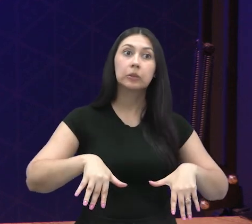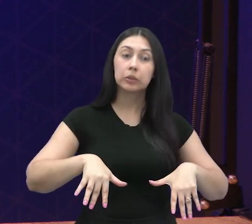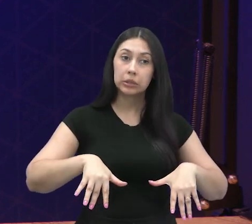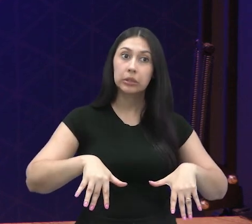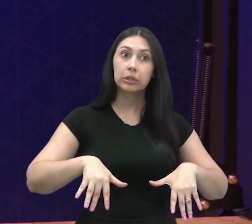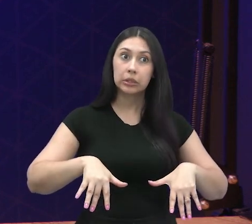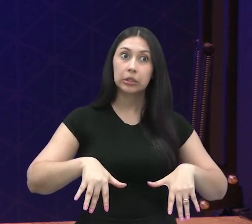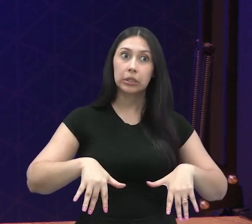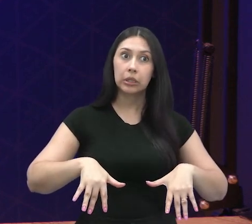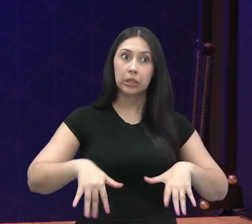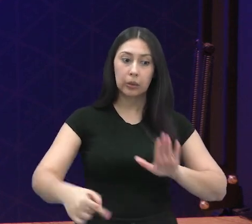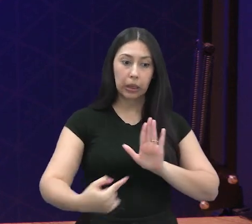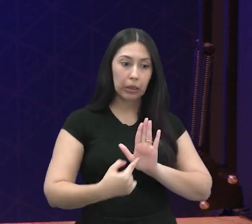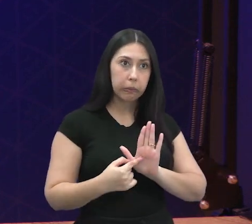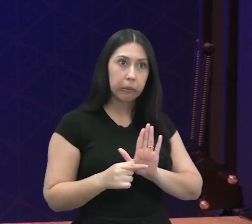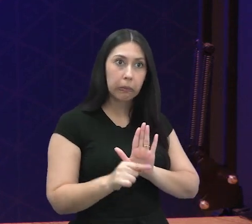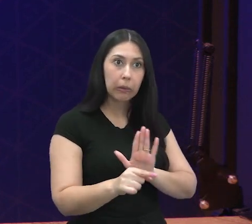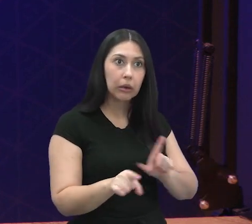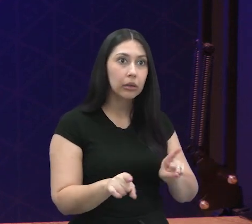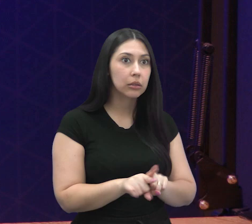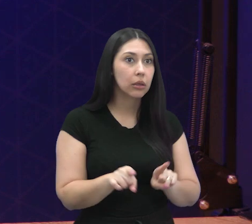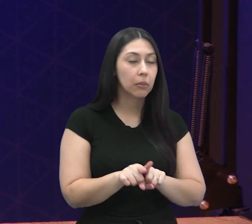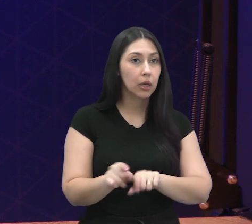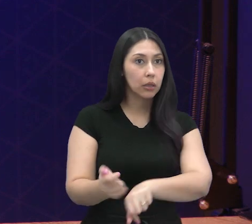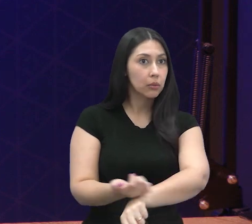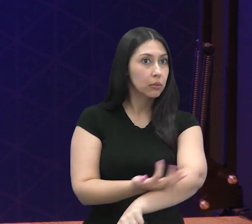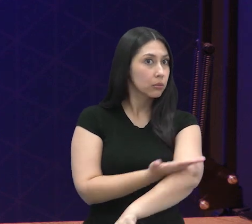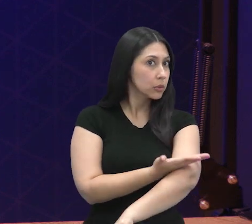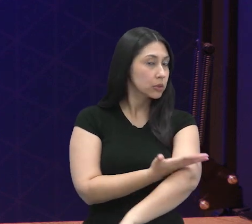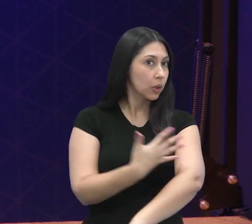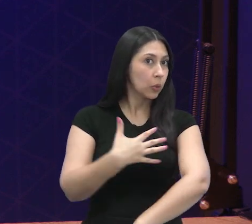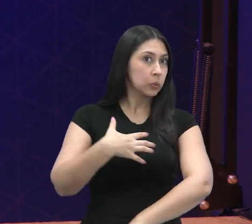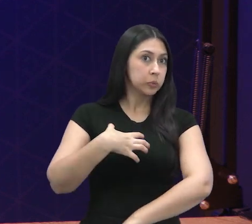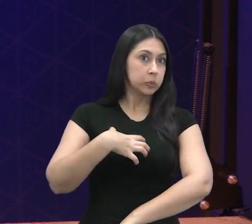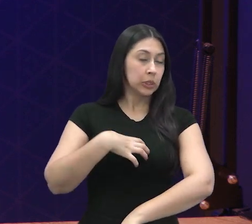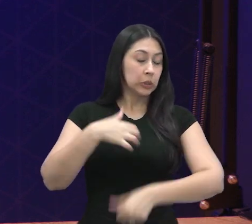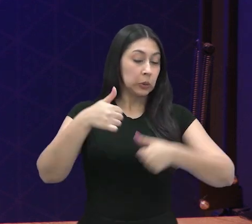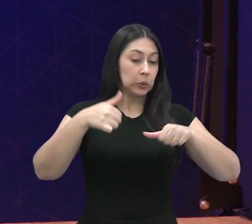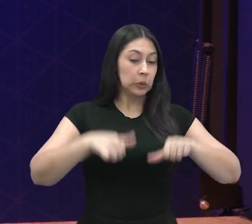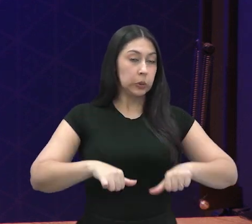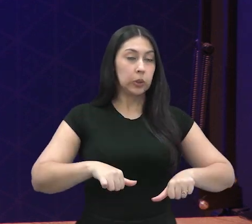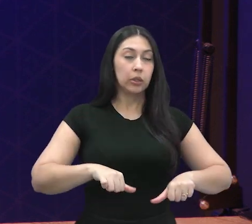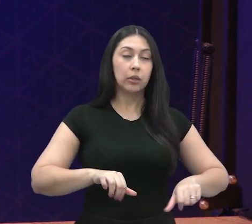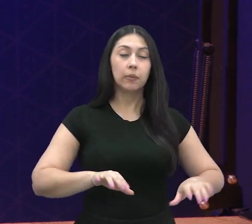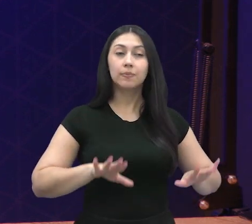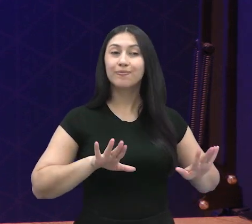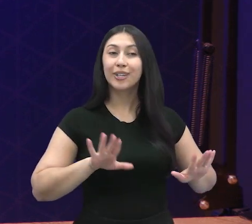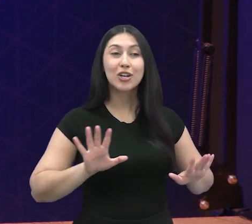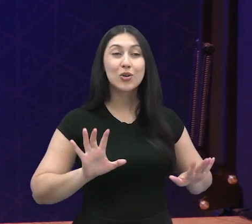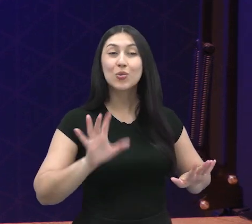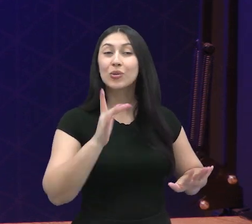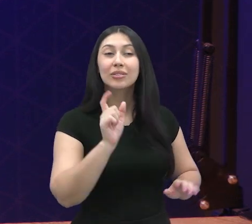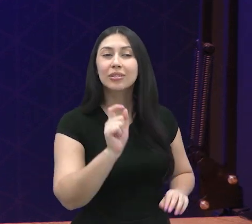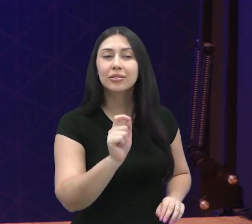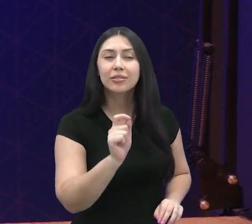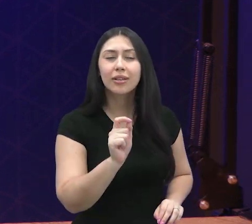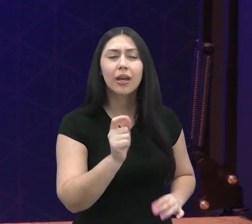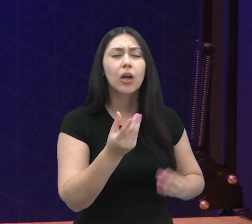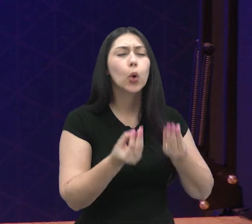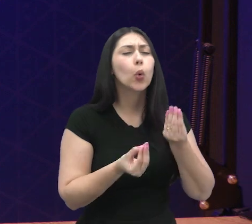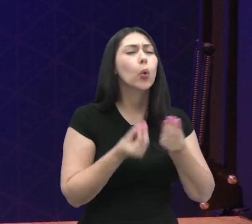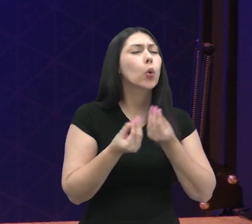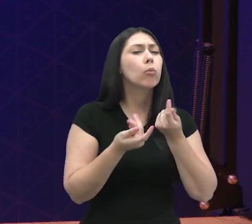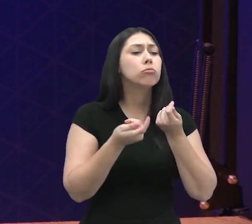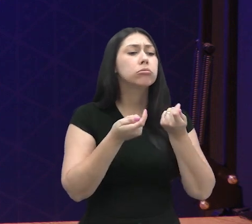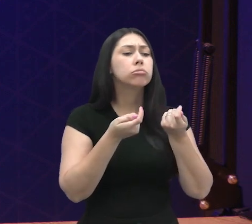nosso sistema imunológico, afetar as nossas emoções de forma negativa. E o que acontece, né? Como que a gente dosa